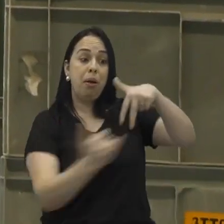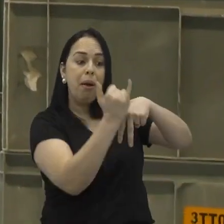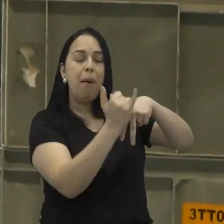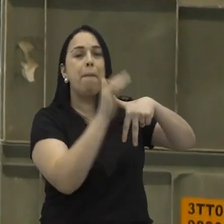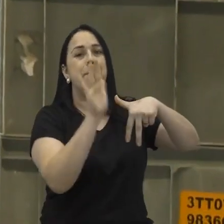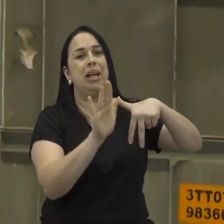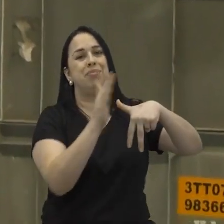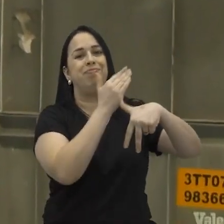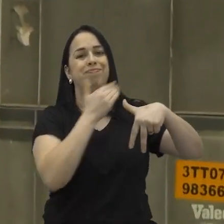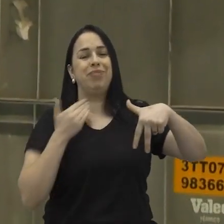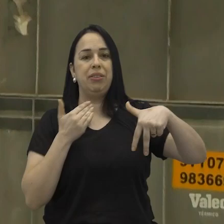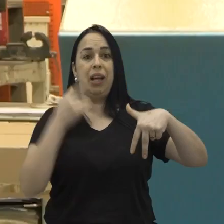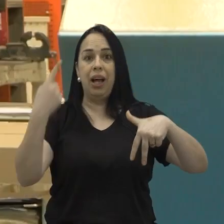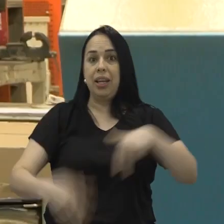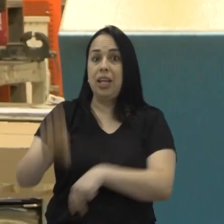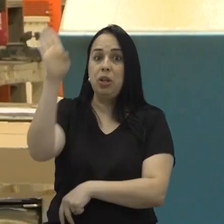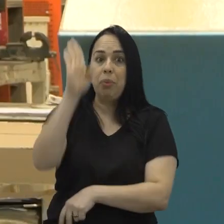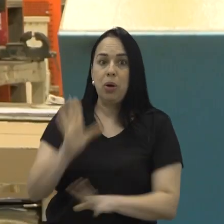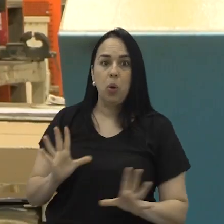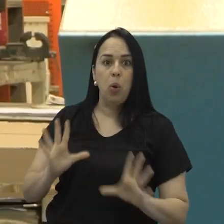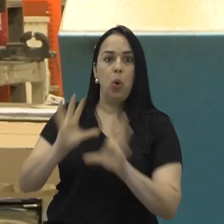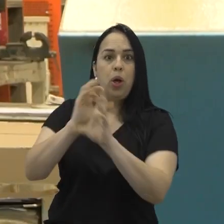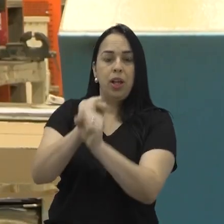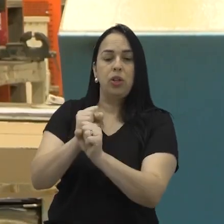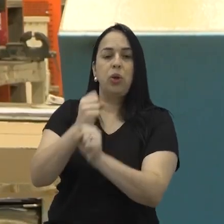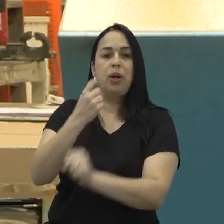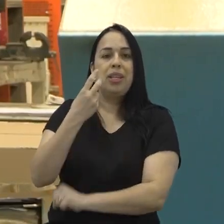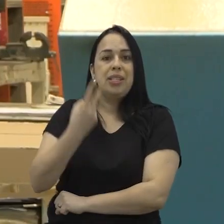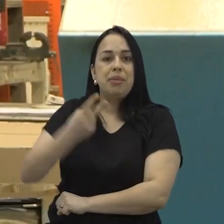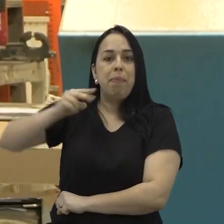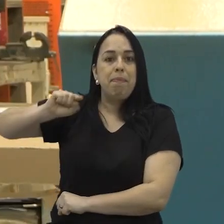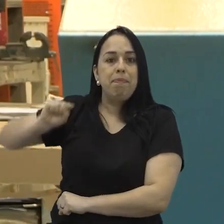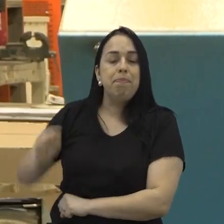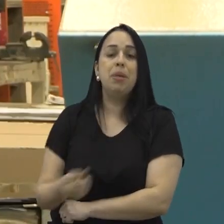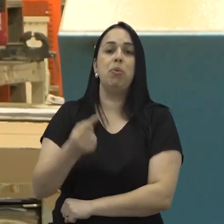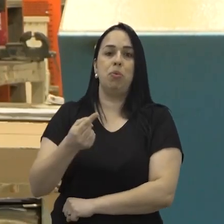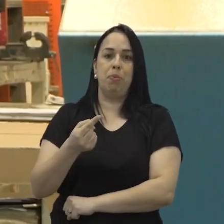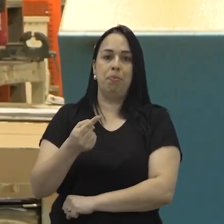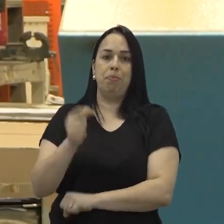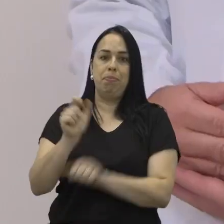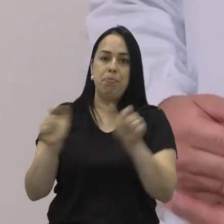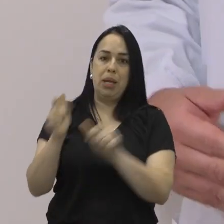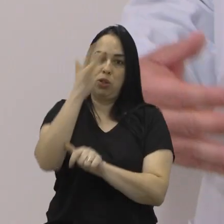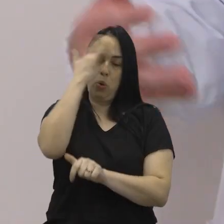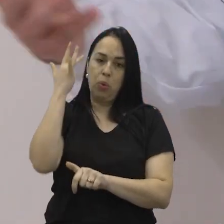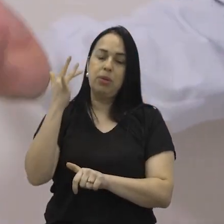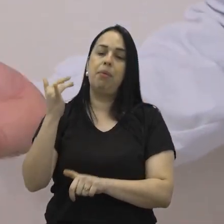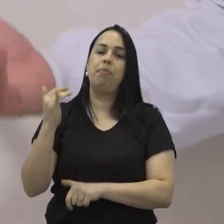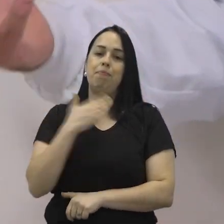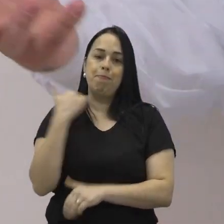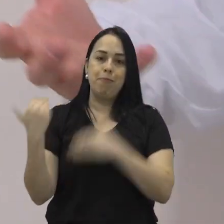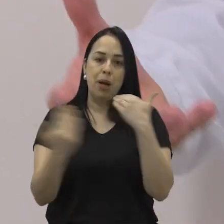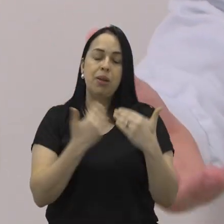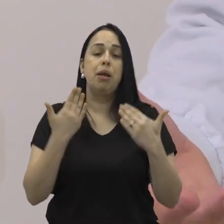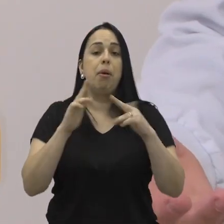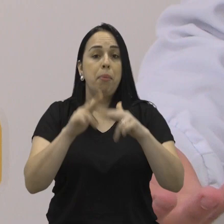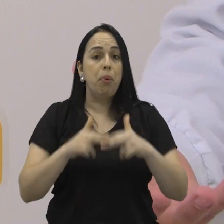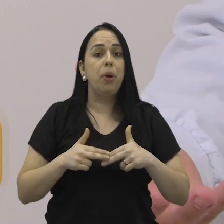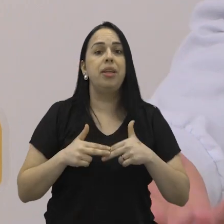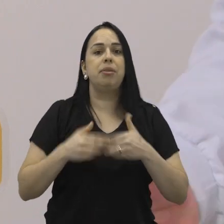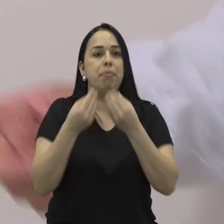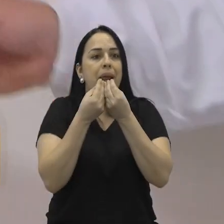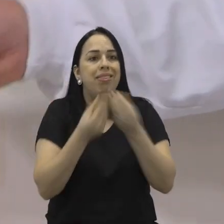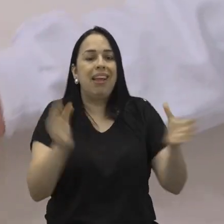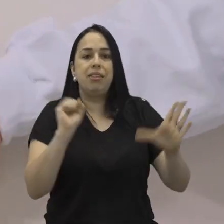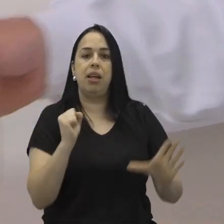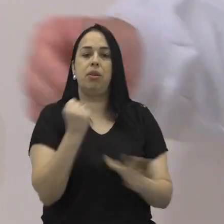acidentes de trabalho com mortes. No Brasil foram quase 2.900. A responsável por garantir as